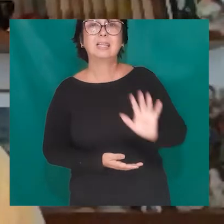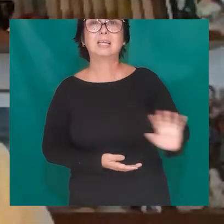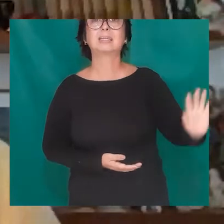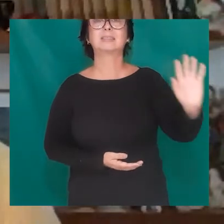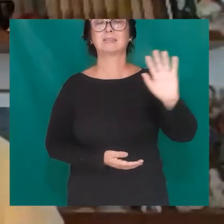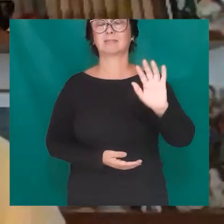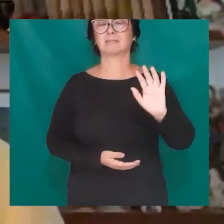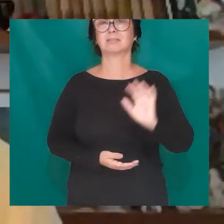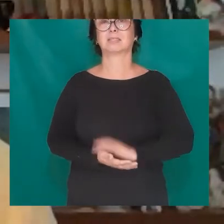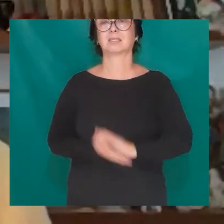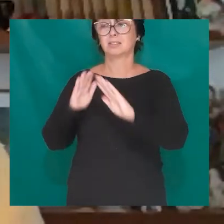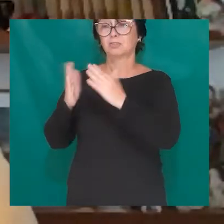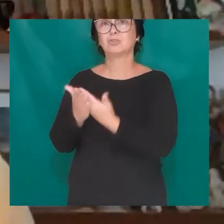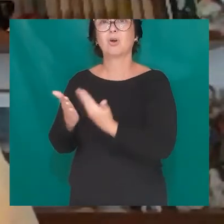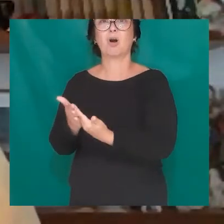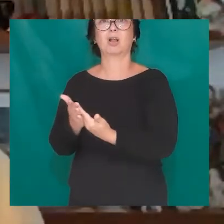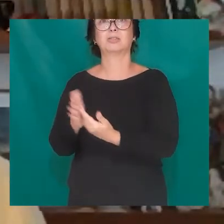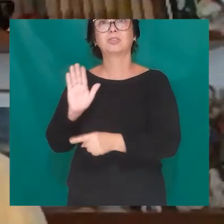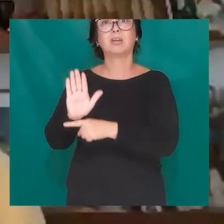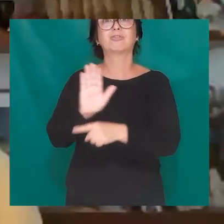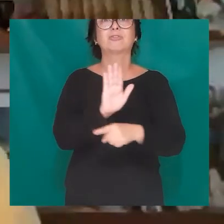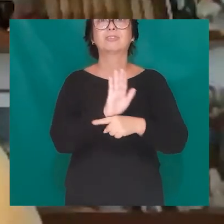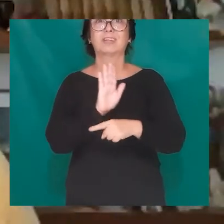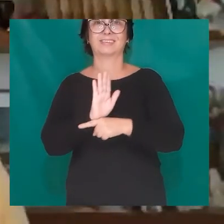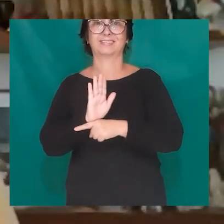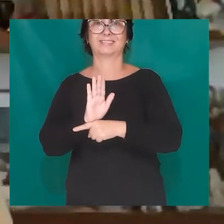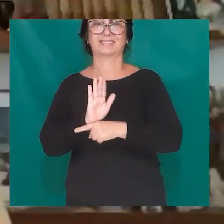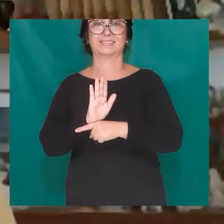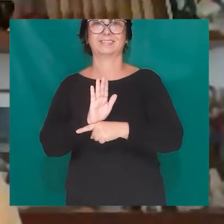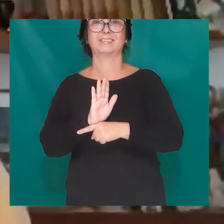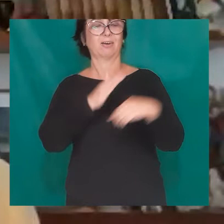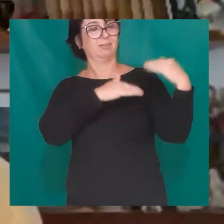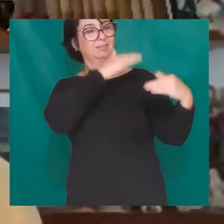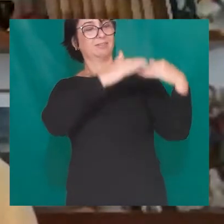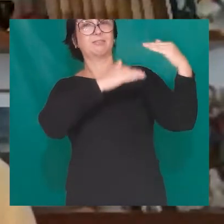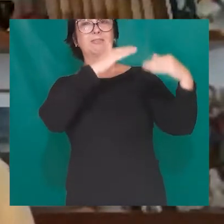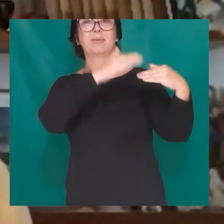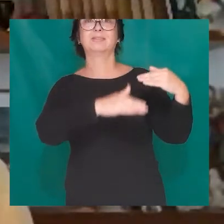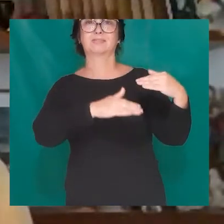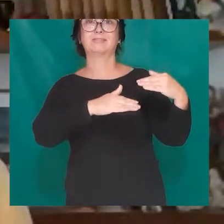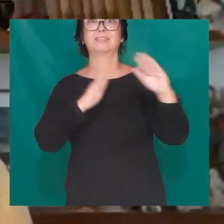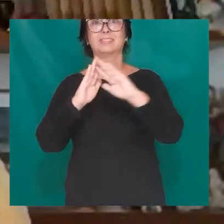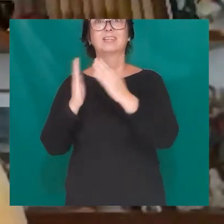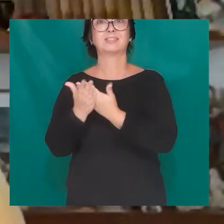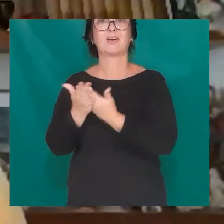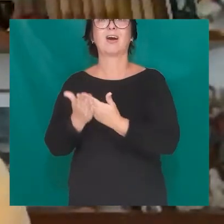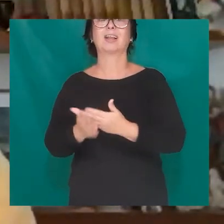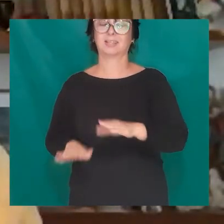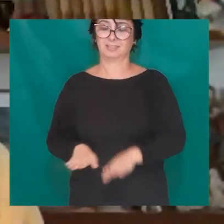tantas sedes, mas como que você acha que isso pode ser cada vez mais incorporado por outras escolas, né,